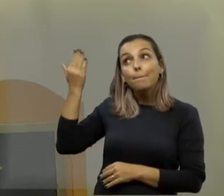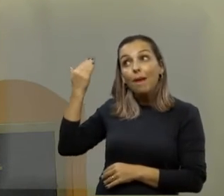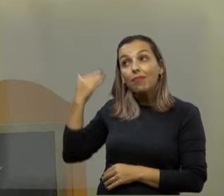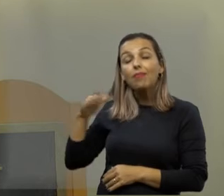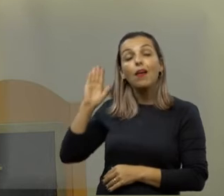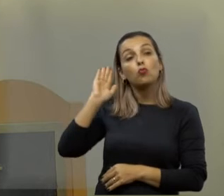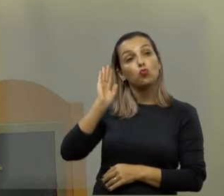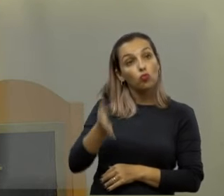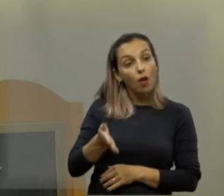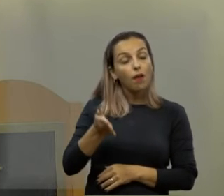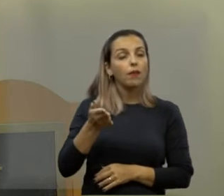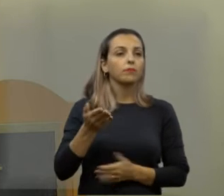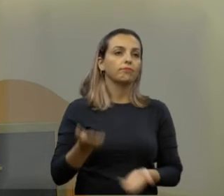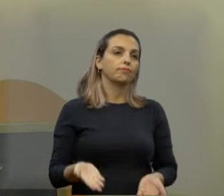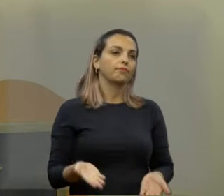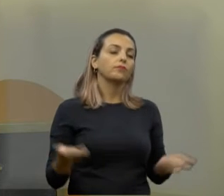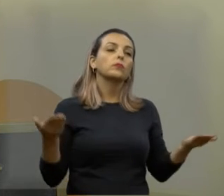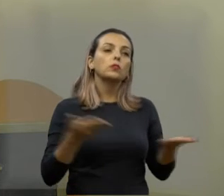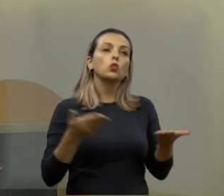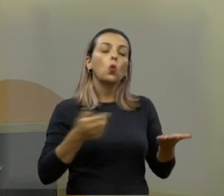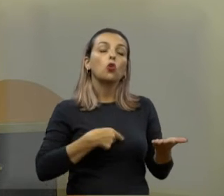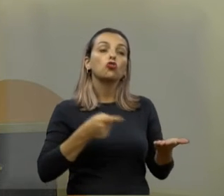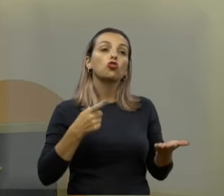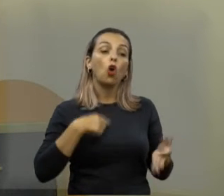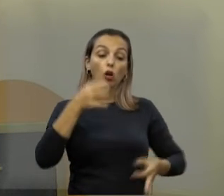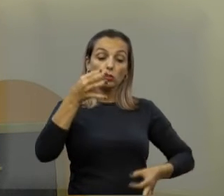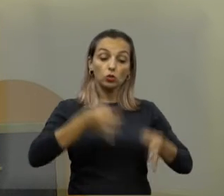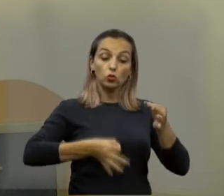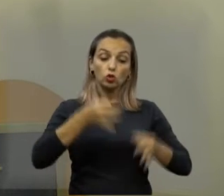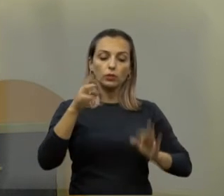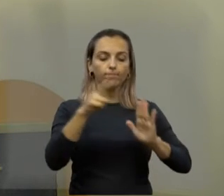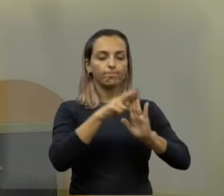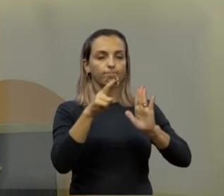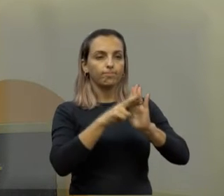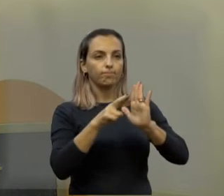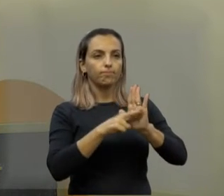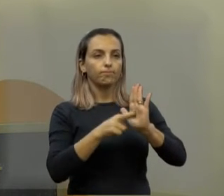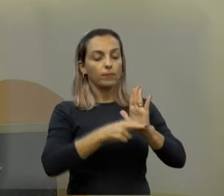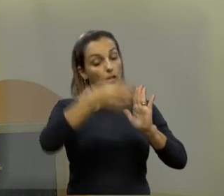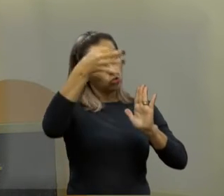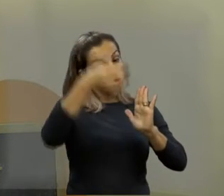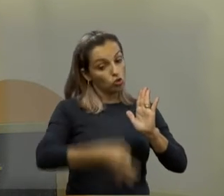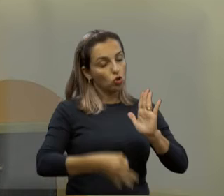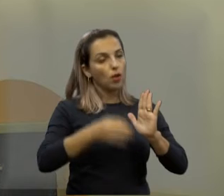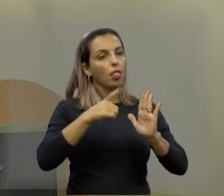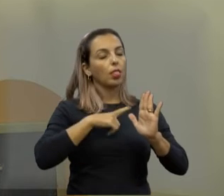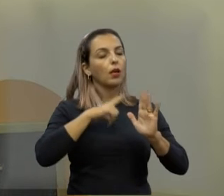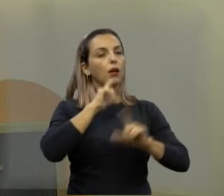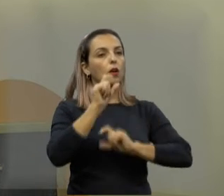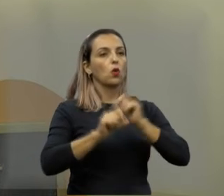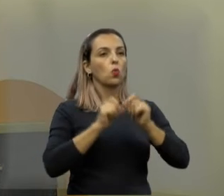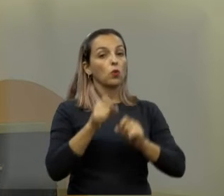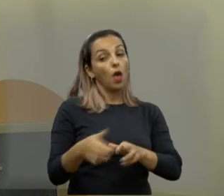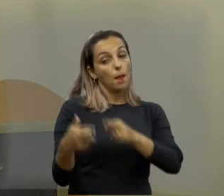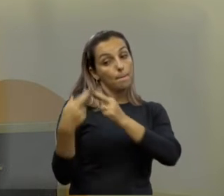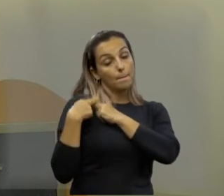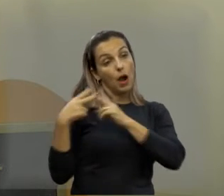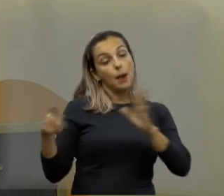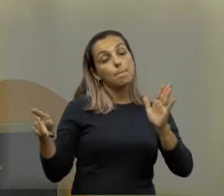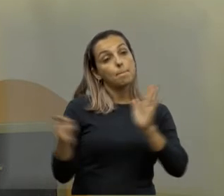isso daqui então a gente hoje tem a possibilidade de fazer um regramento E justo de trazer a